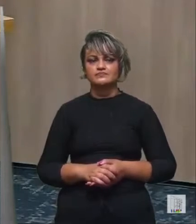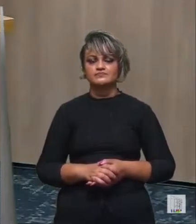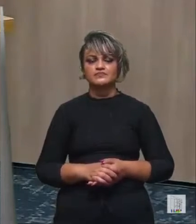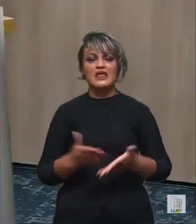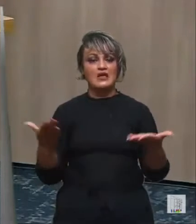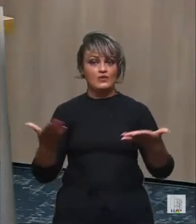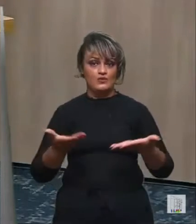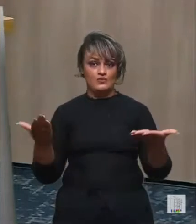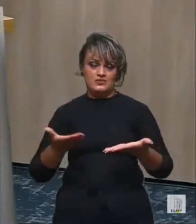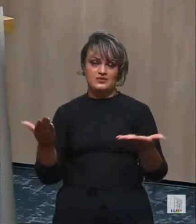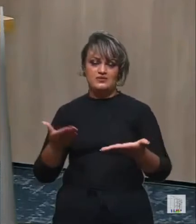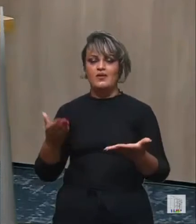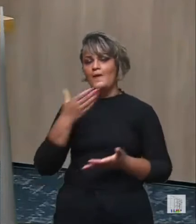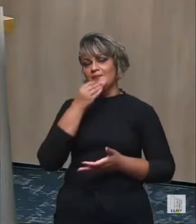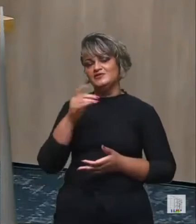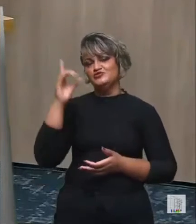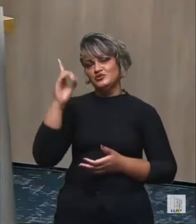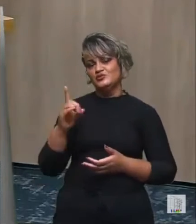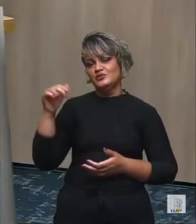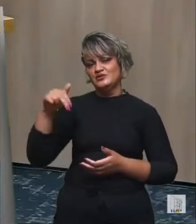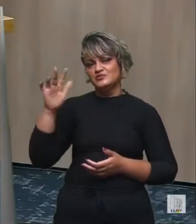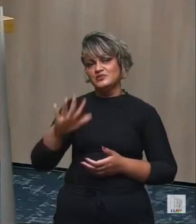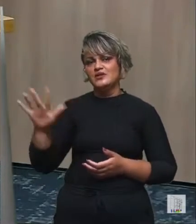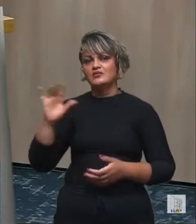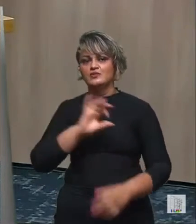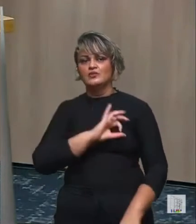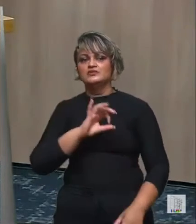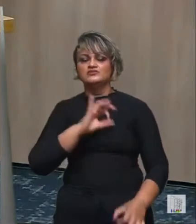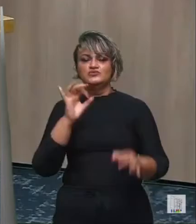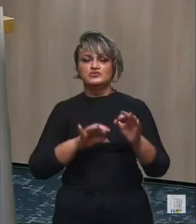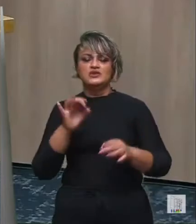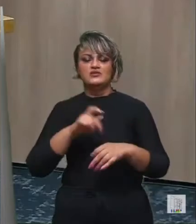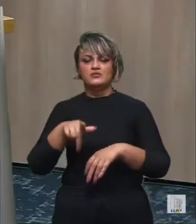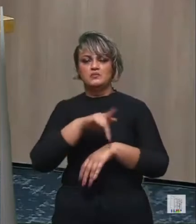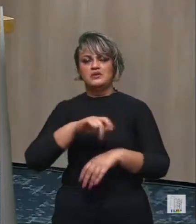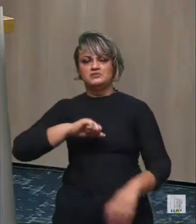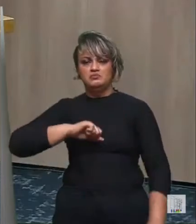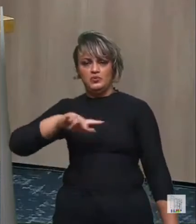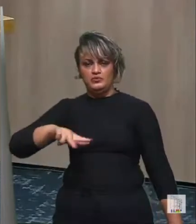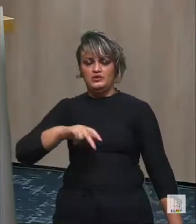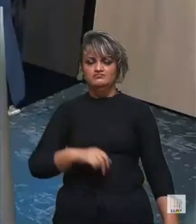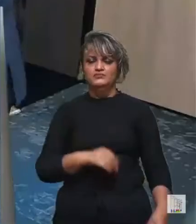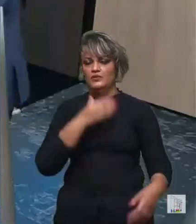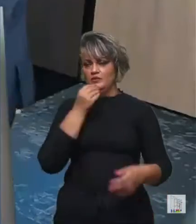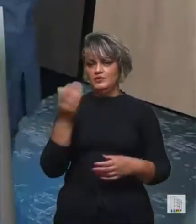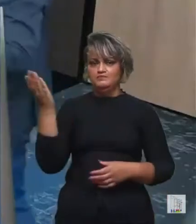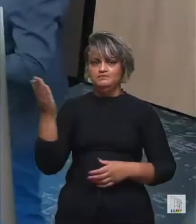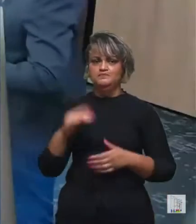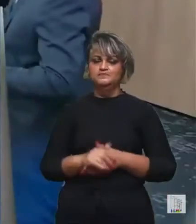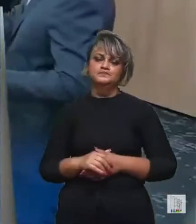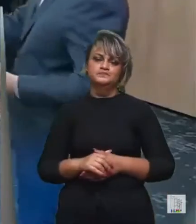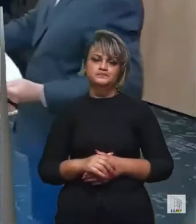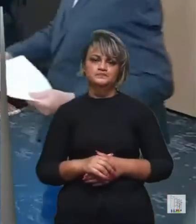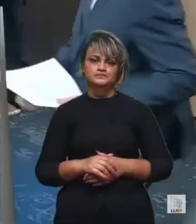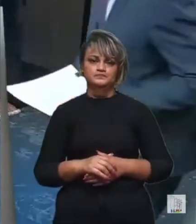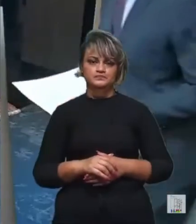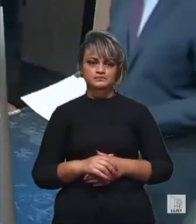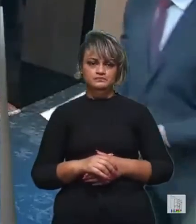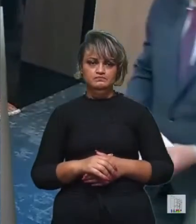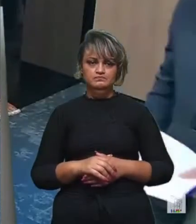Com a palavra agora, o diretor nacional da Polícia Judiciária de Portugal, Luiz Antônio Trindade das Neves.